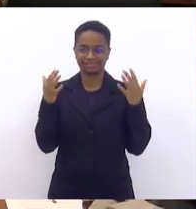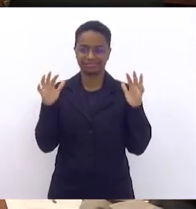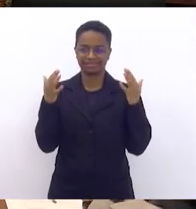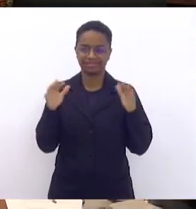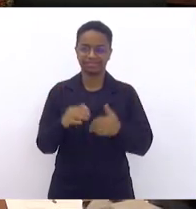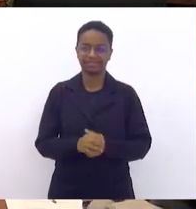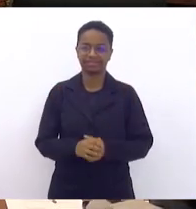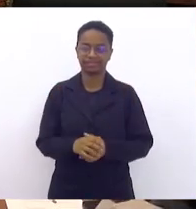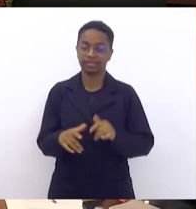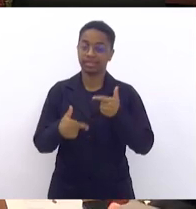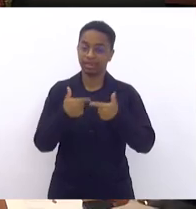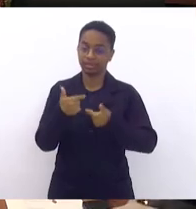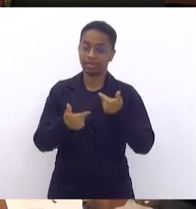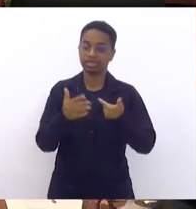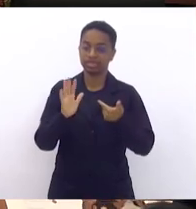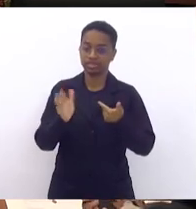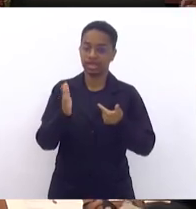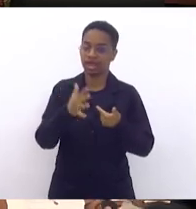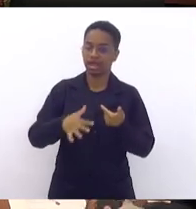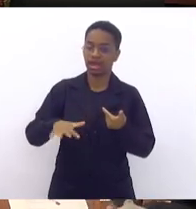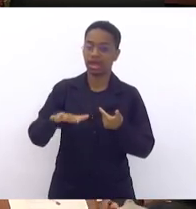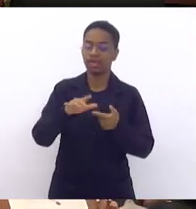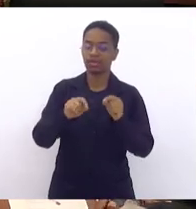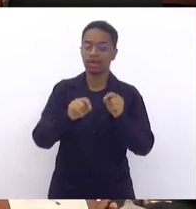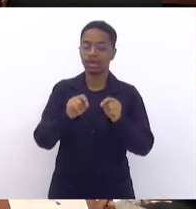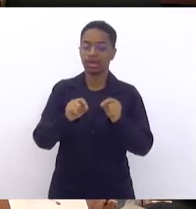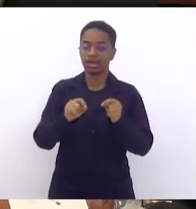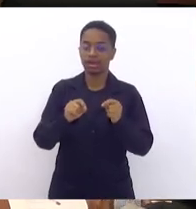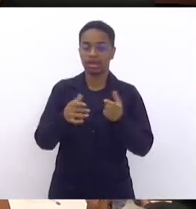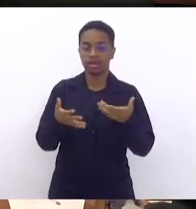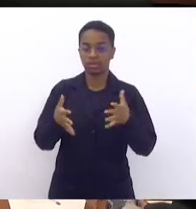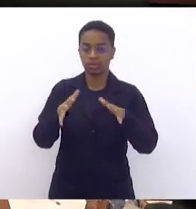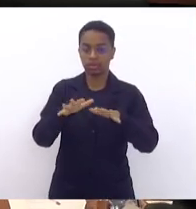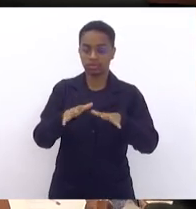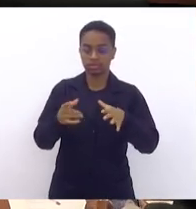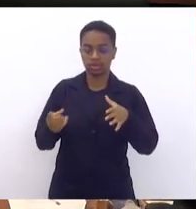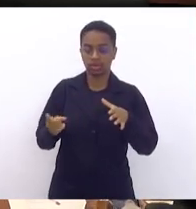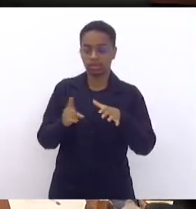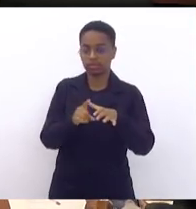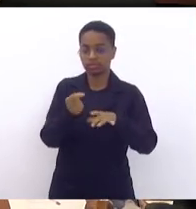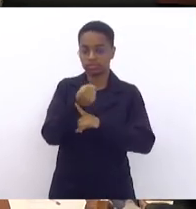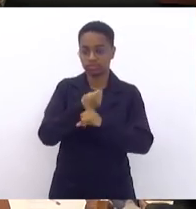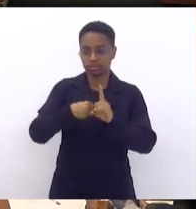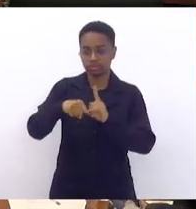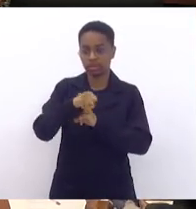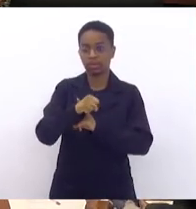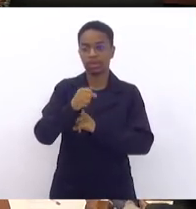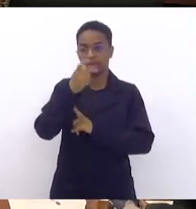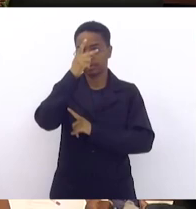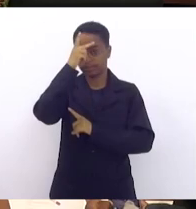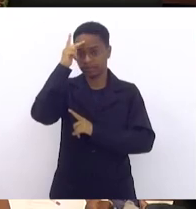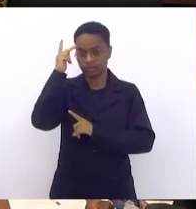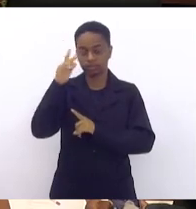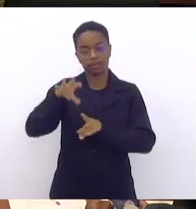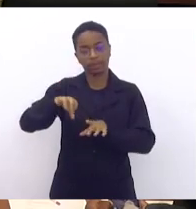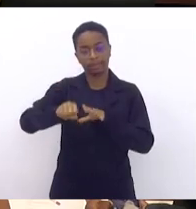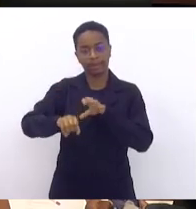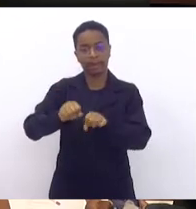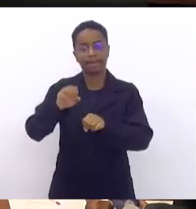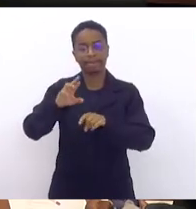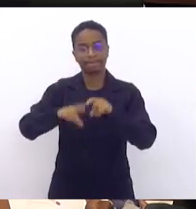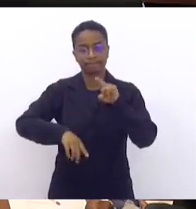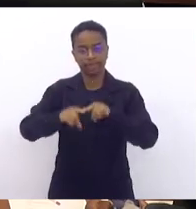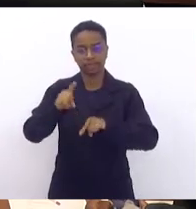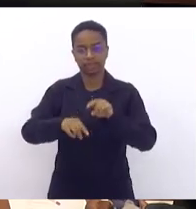já trabalha com a inclusão socioeconômica de catadores e catadoras de materiais recicláveis na logística reversa